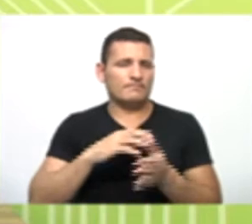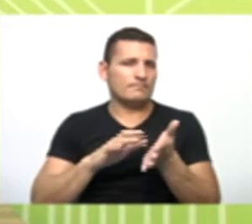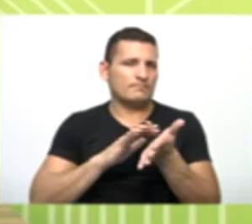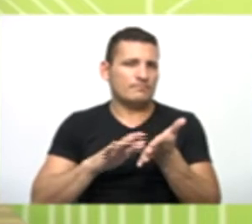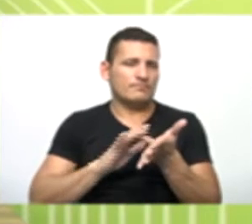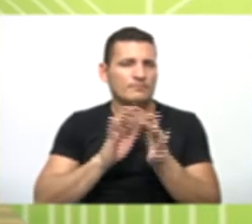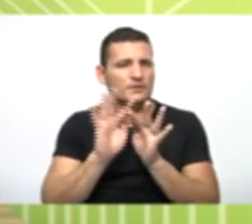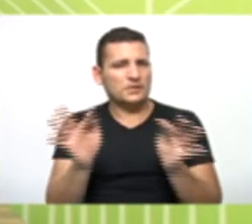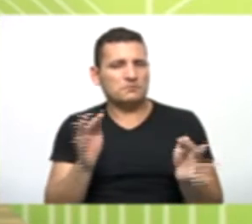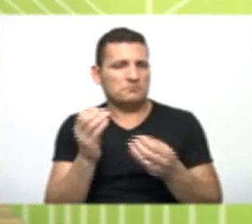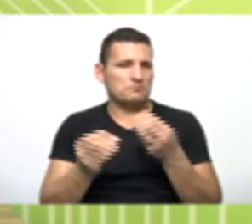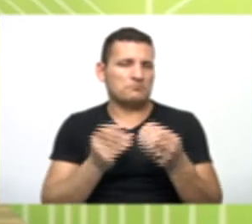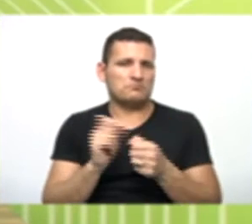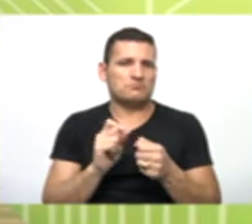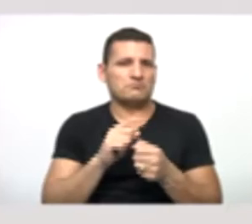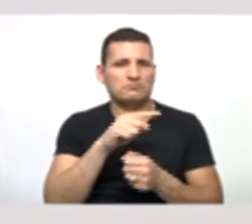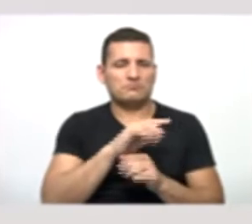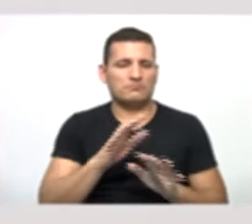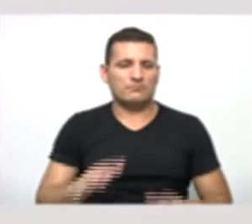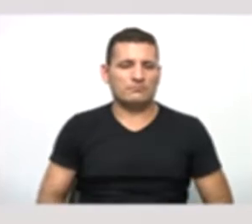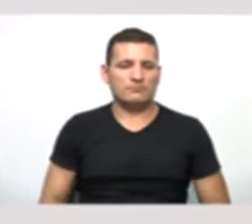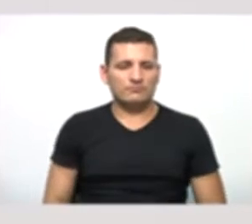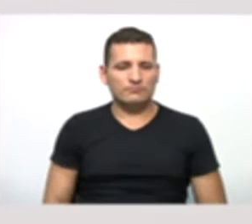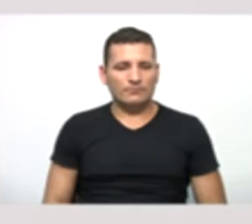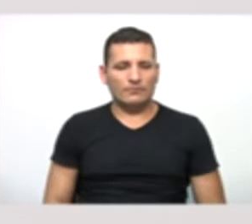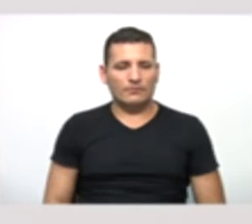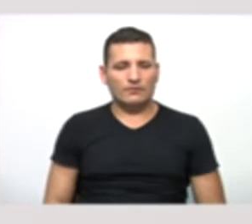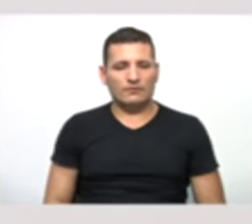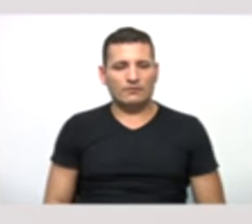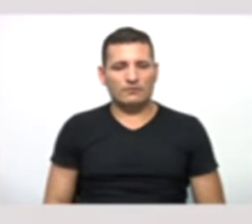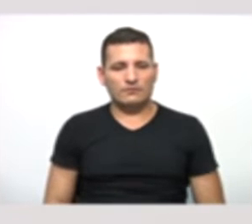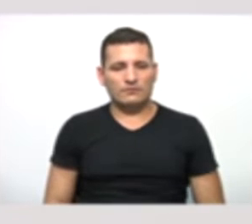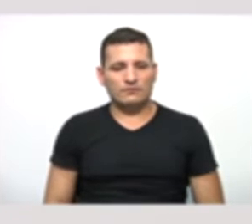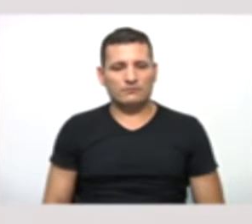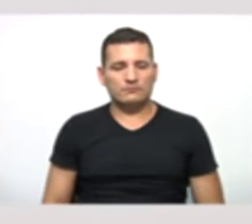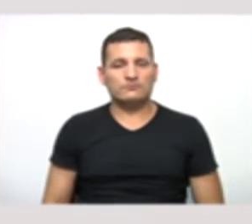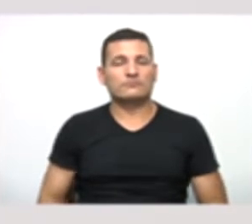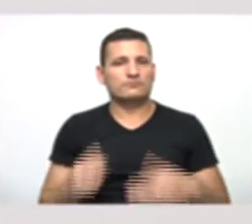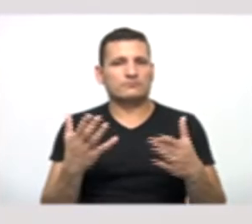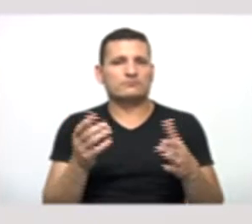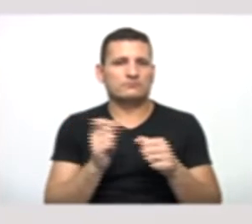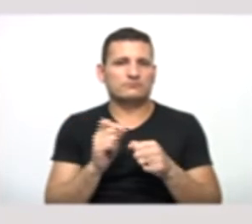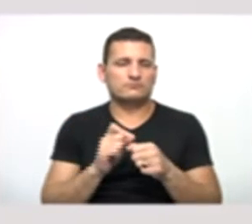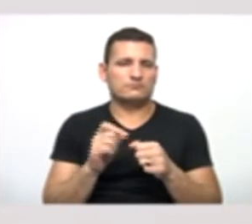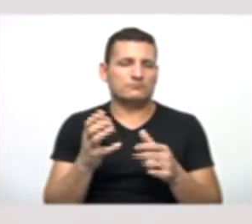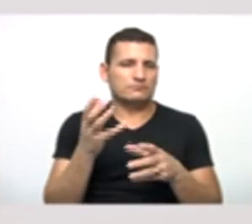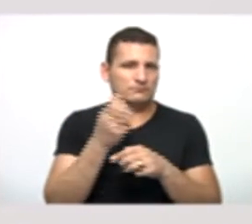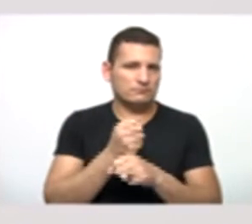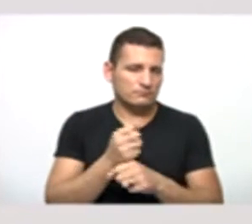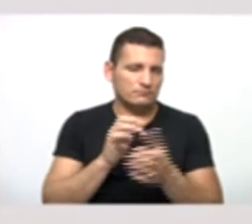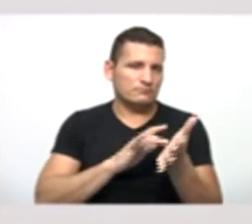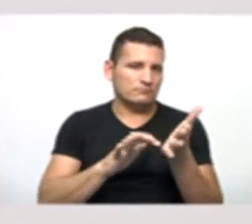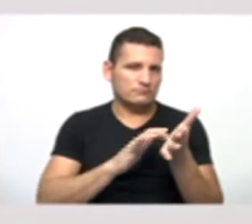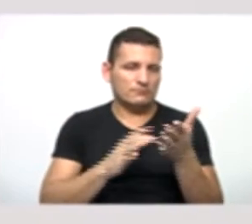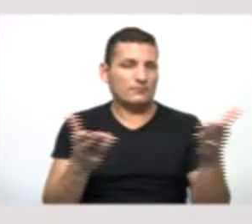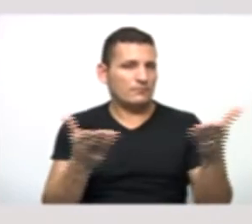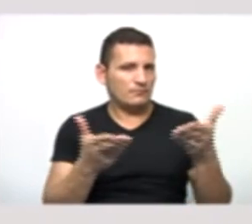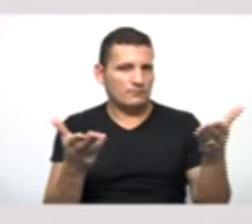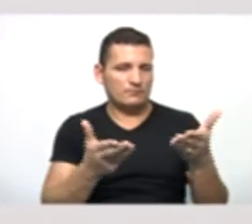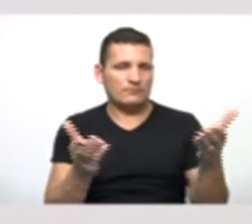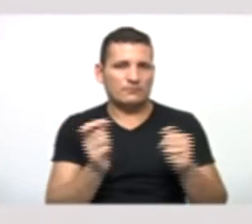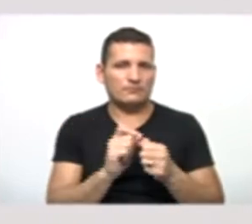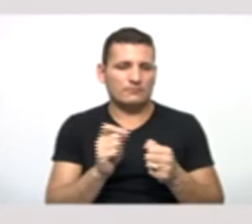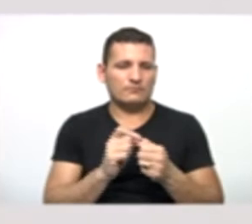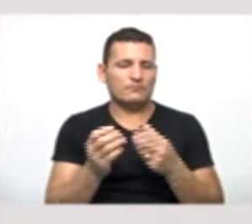como é que faz esse cálculo. Vejam só. Muito bem. Feita a nossa conta na equação, a gente vai fazer na calculadora. Para resolver